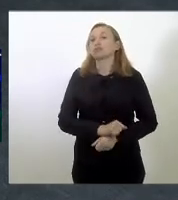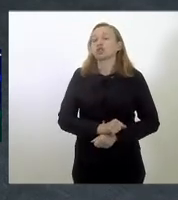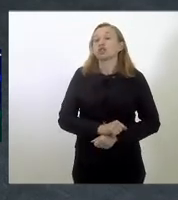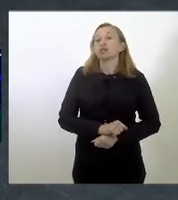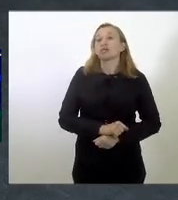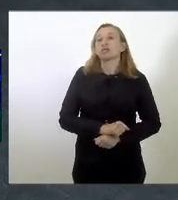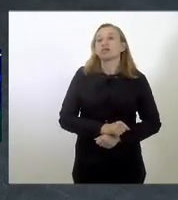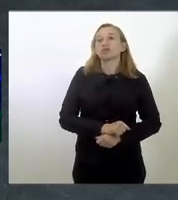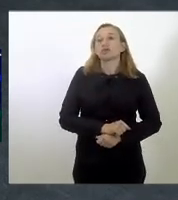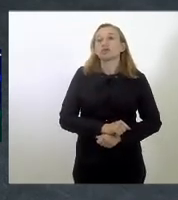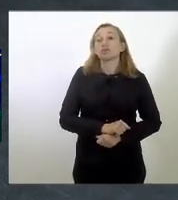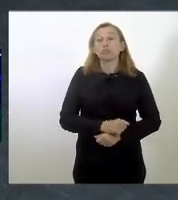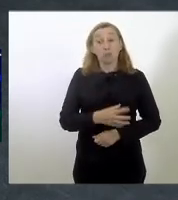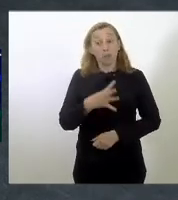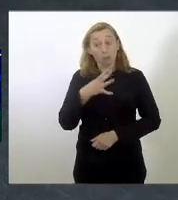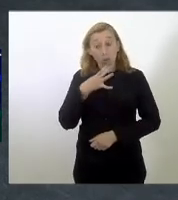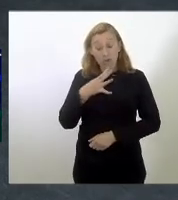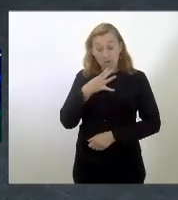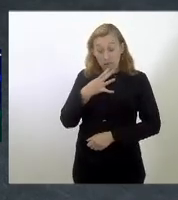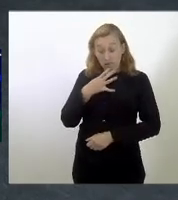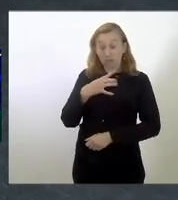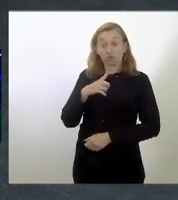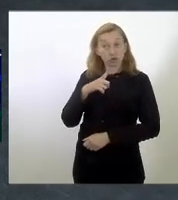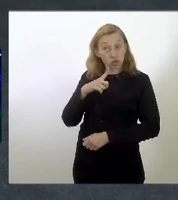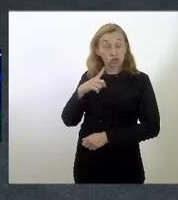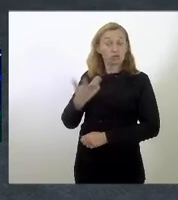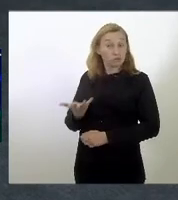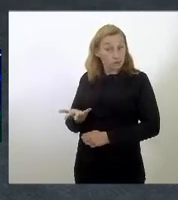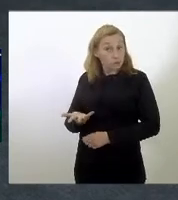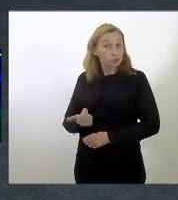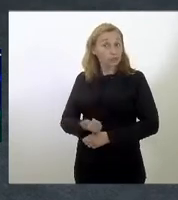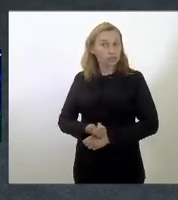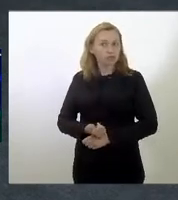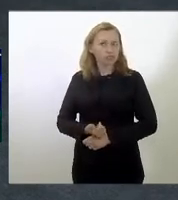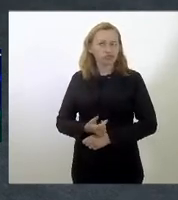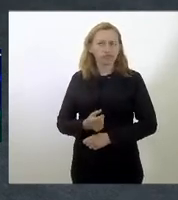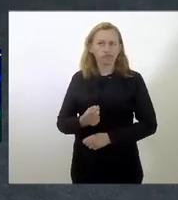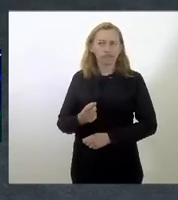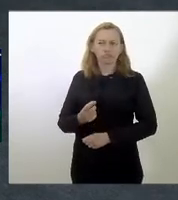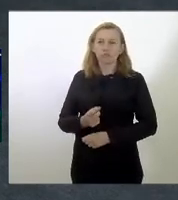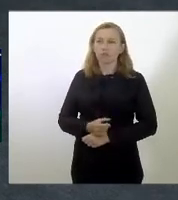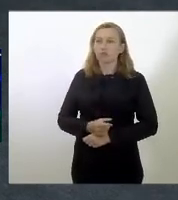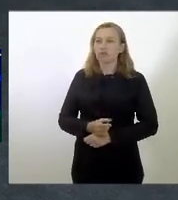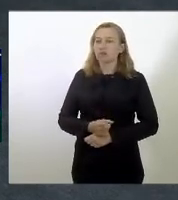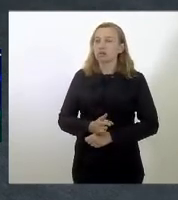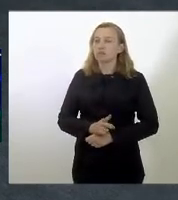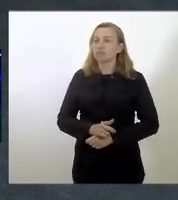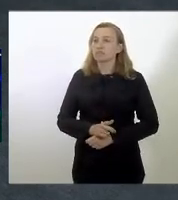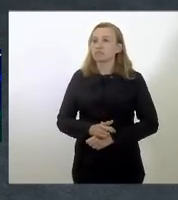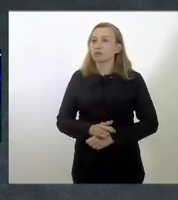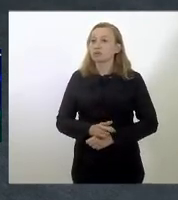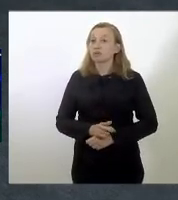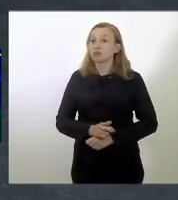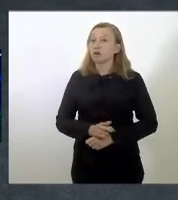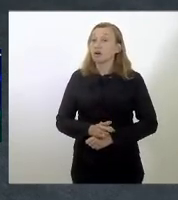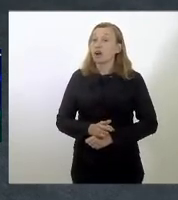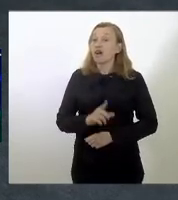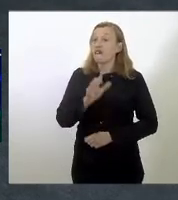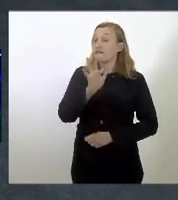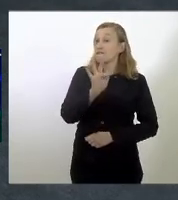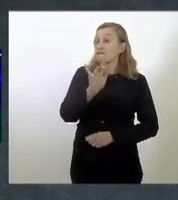Tive conhecimento, de uma forma informal, que a